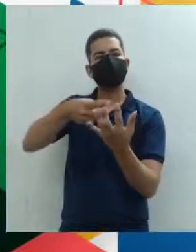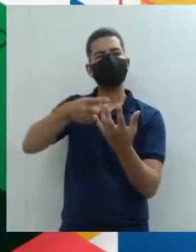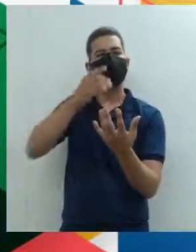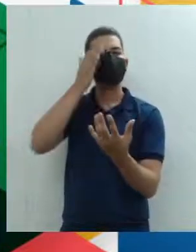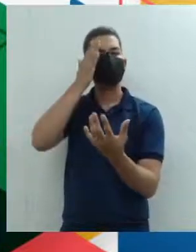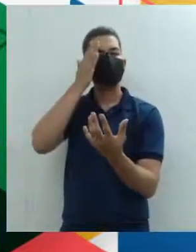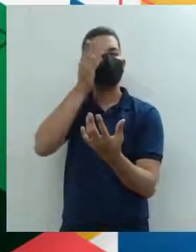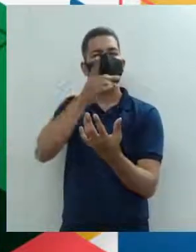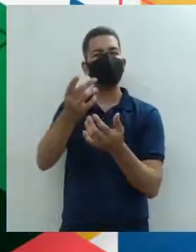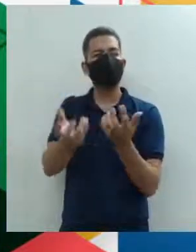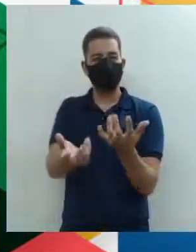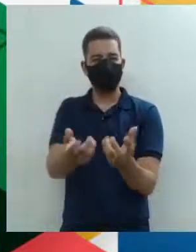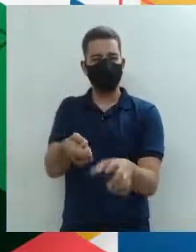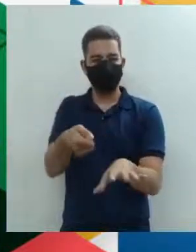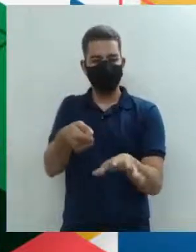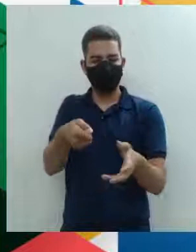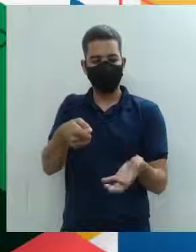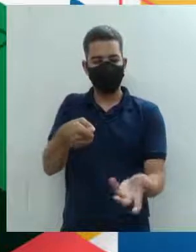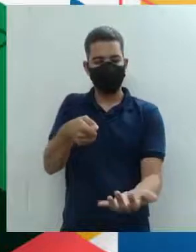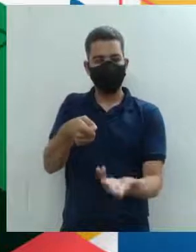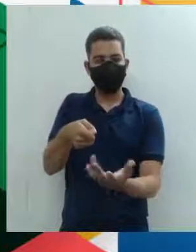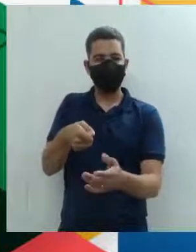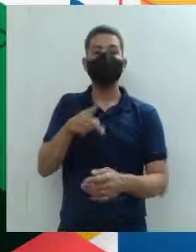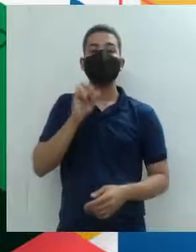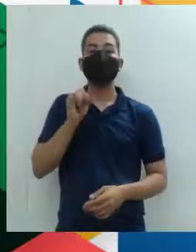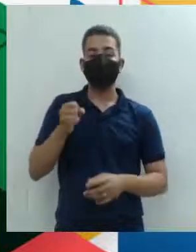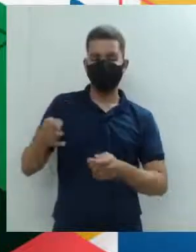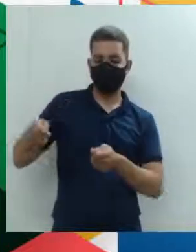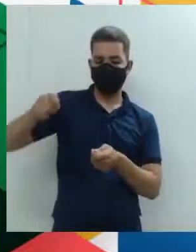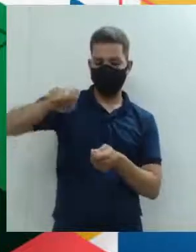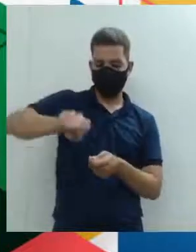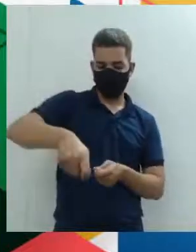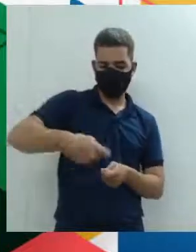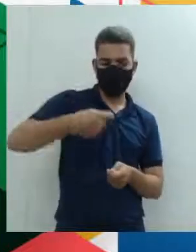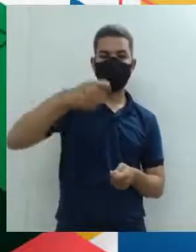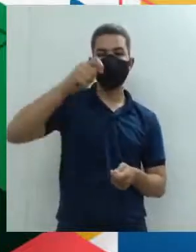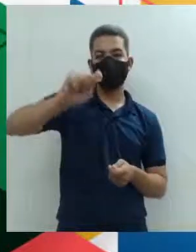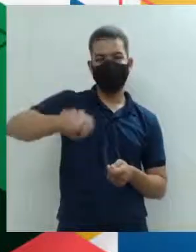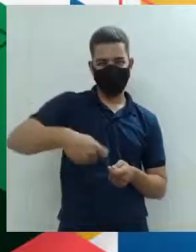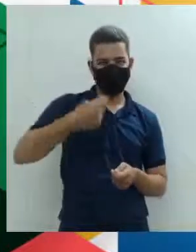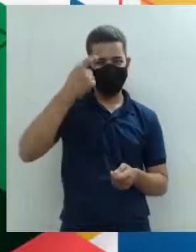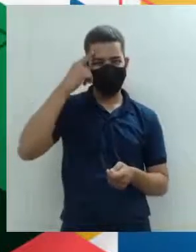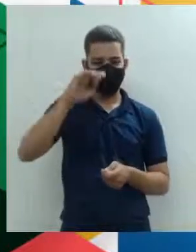você sabe que uma colher de metal em contato com a comida, uma sopa, por